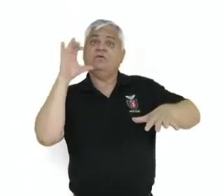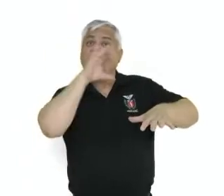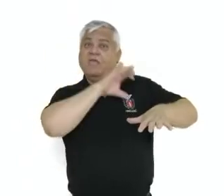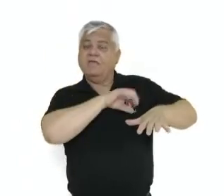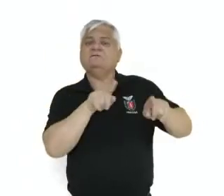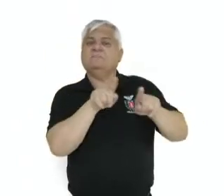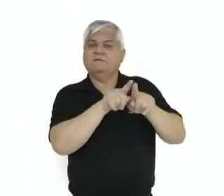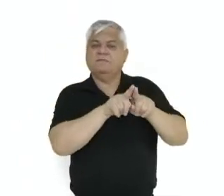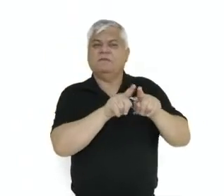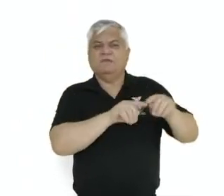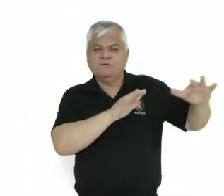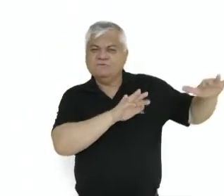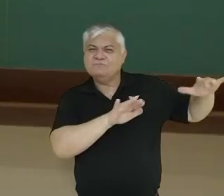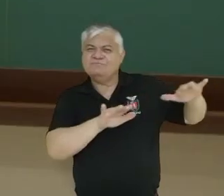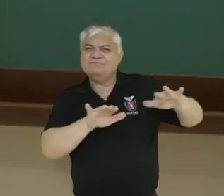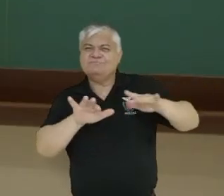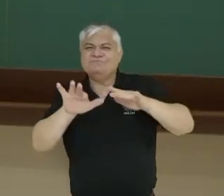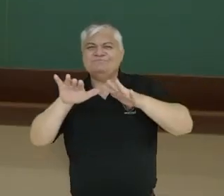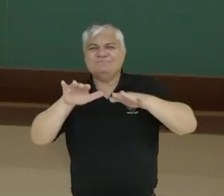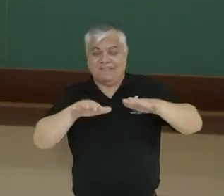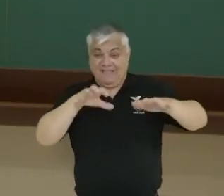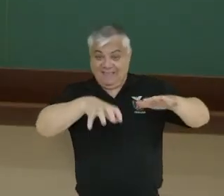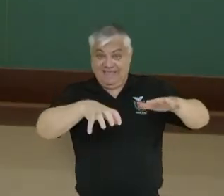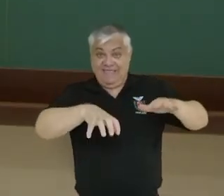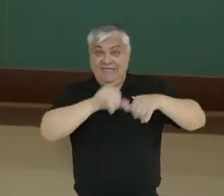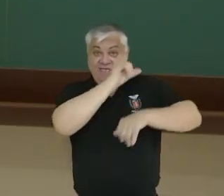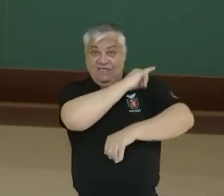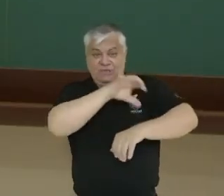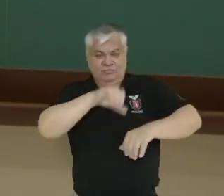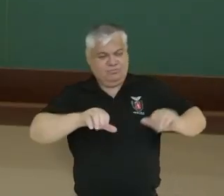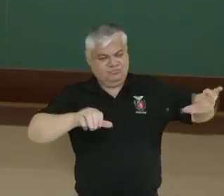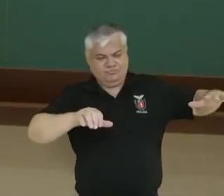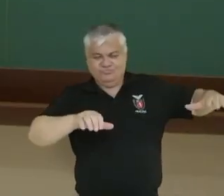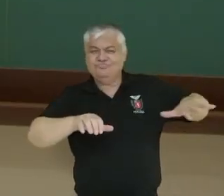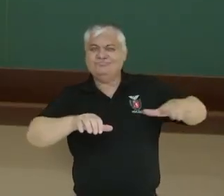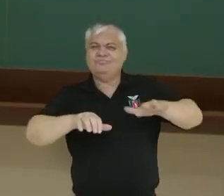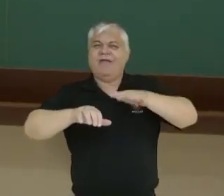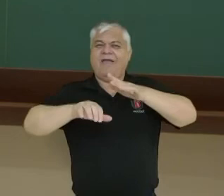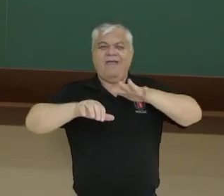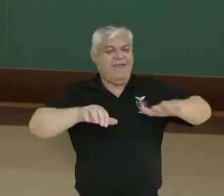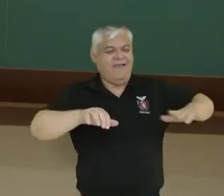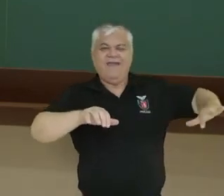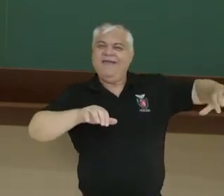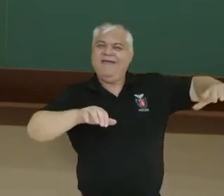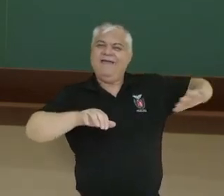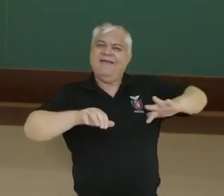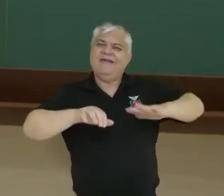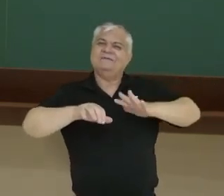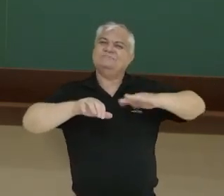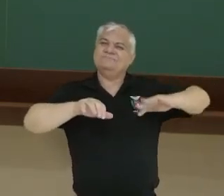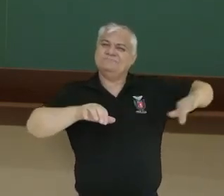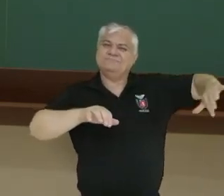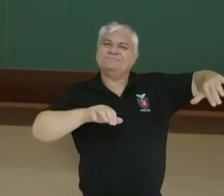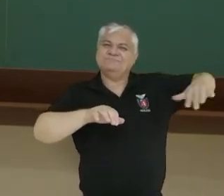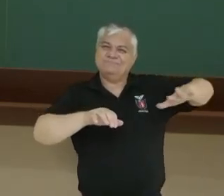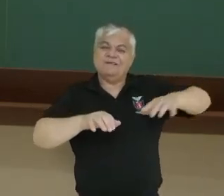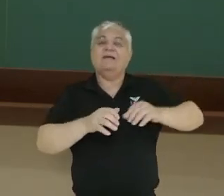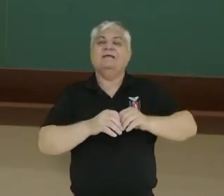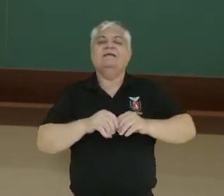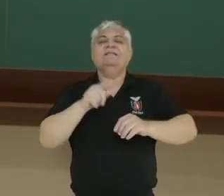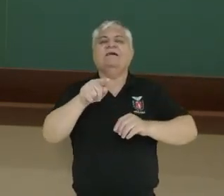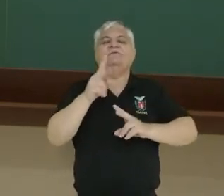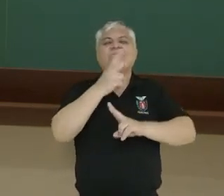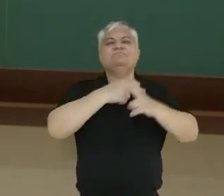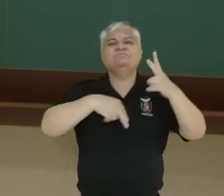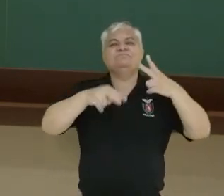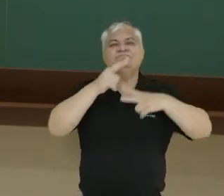oceano. Lembram dos fatores que nós falamos aqui? A maritimidade, né? Essa proximidade com o mar-oceano. As cidades